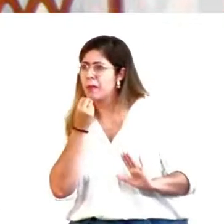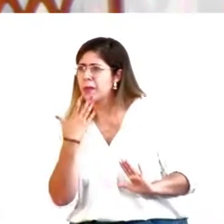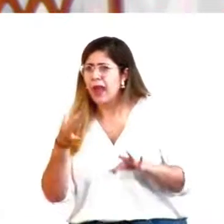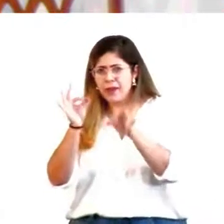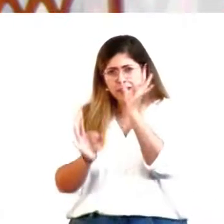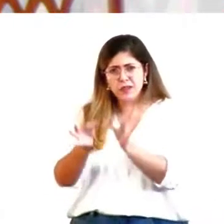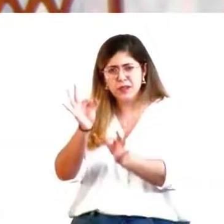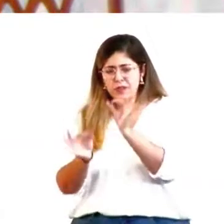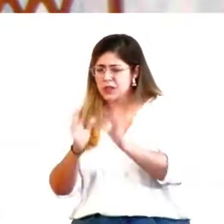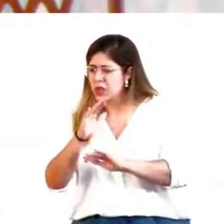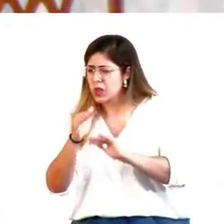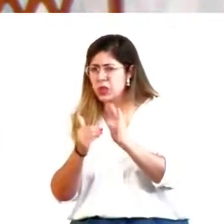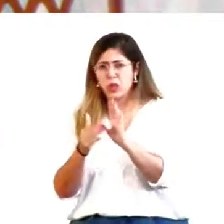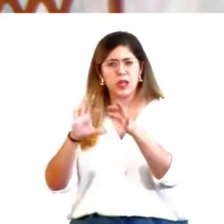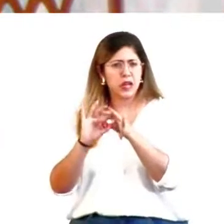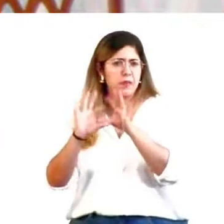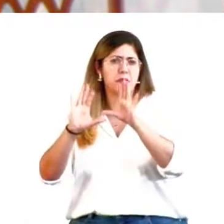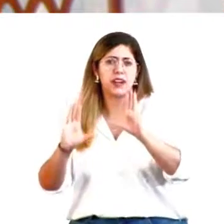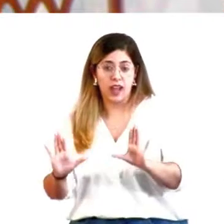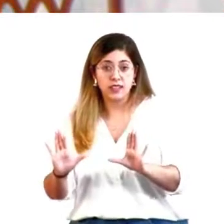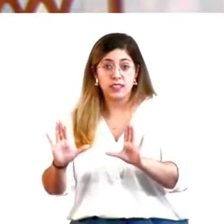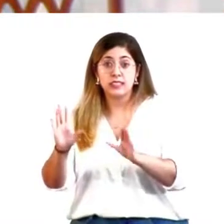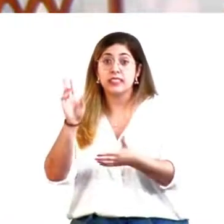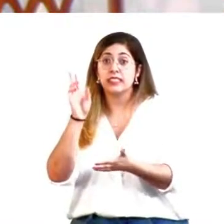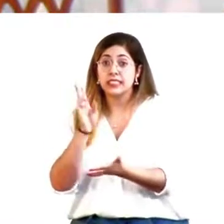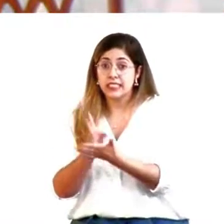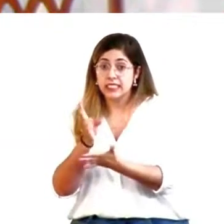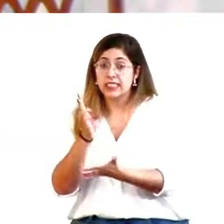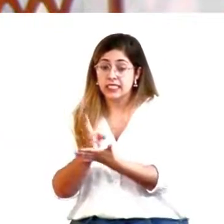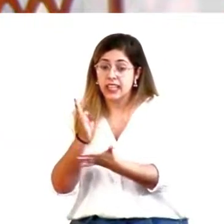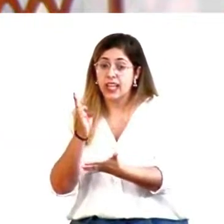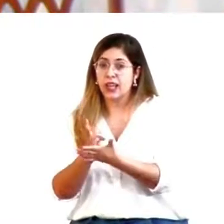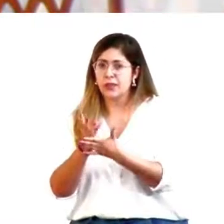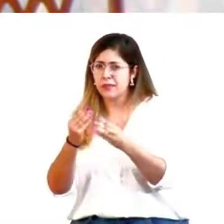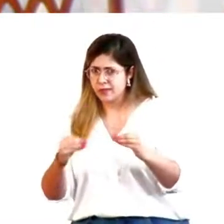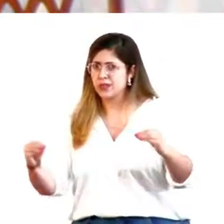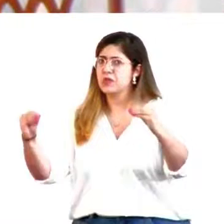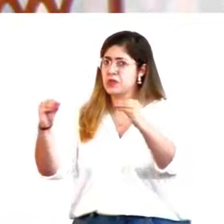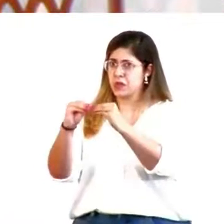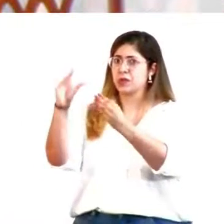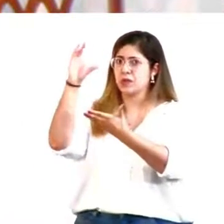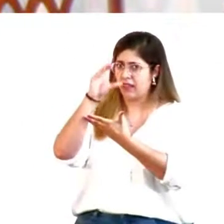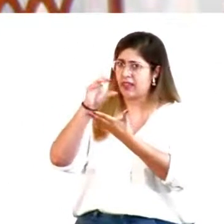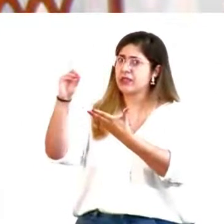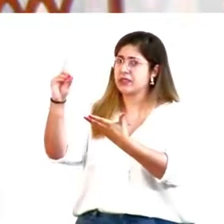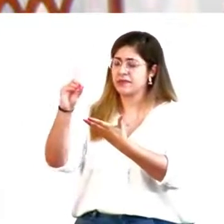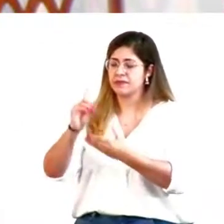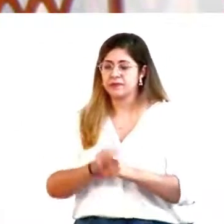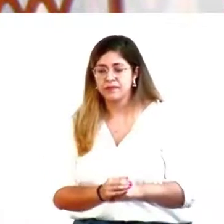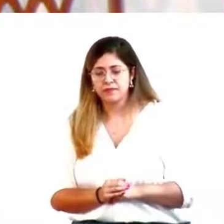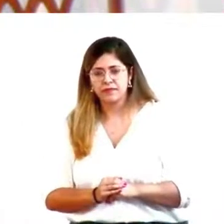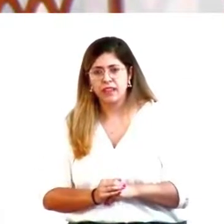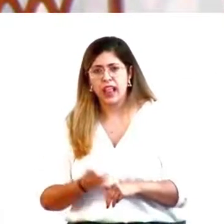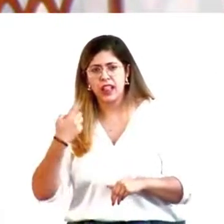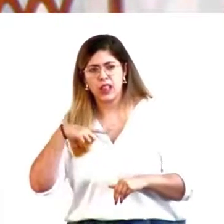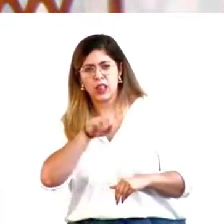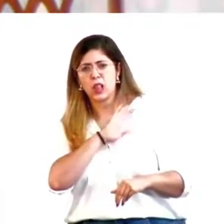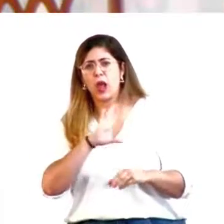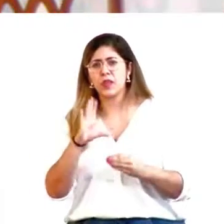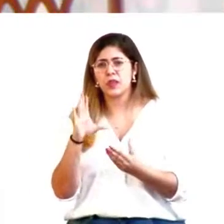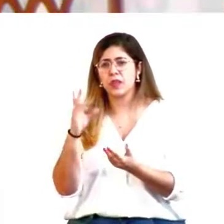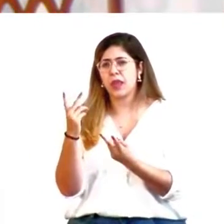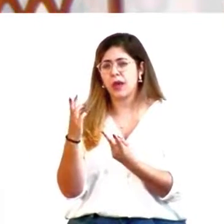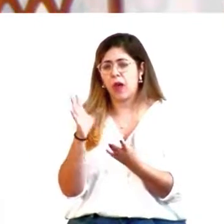justiça e verdade, provando sempre o que é agradável ao Senhor. E não sejais cúmplices